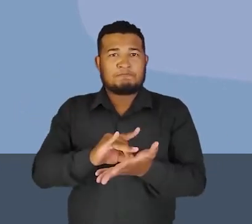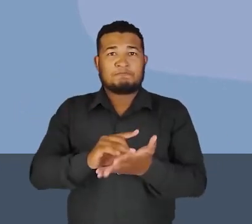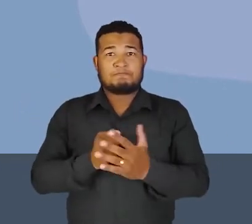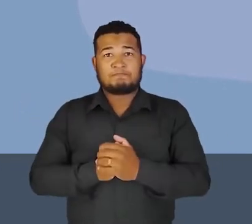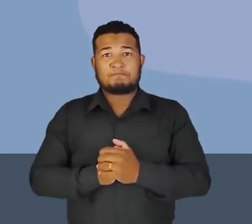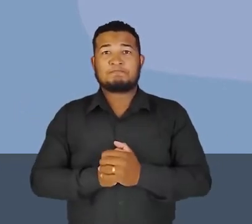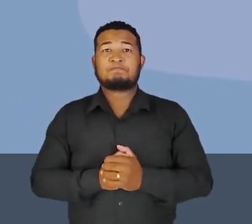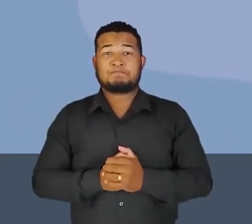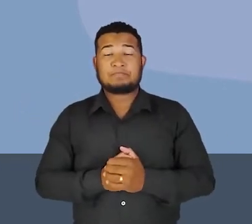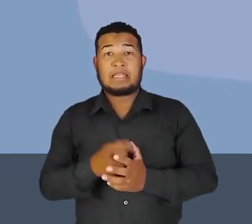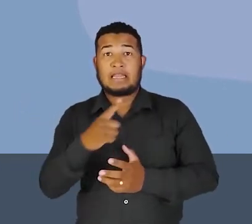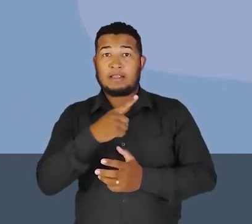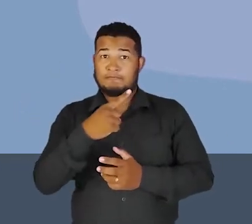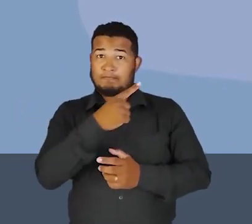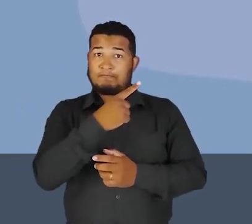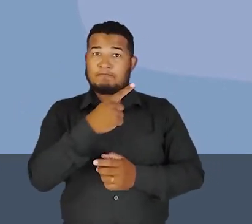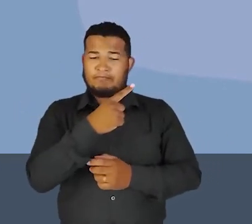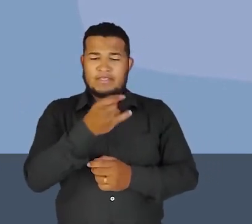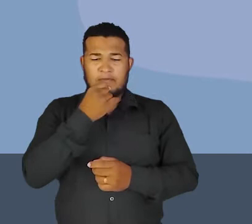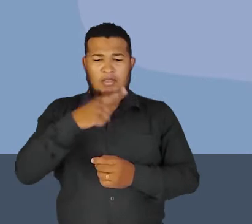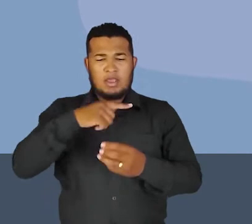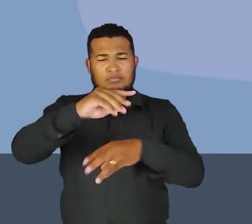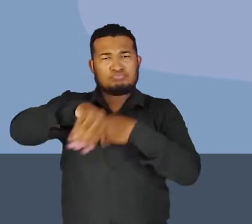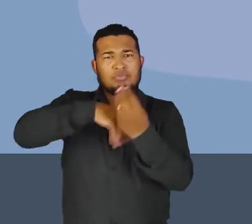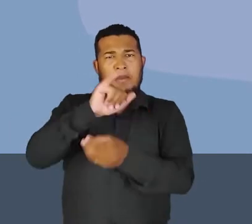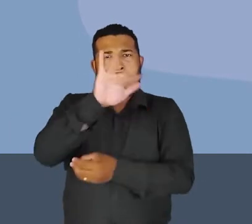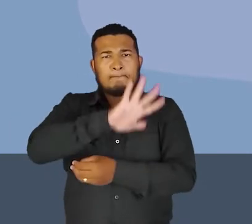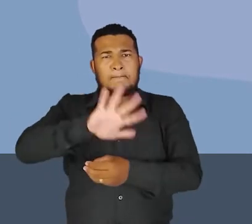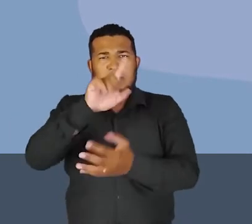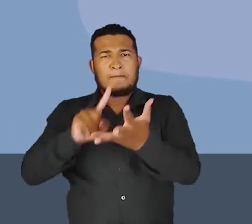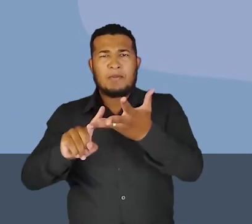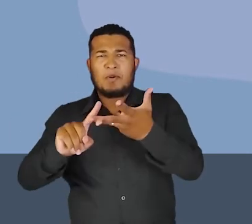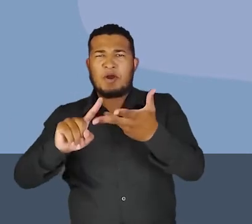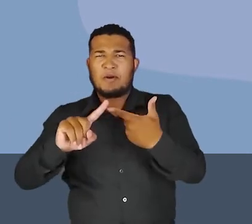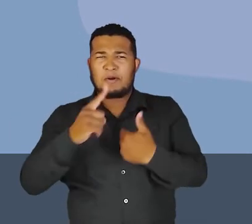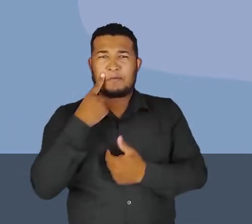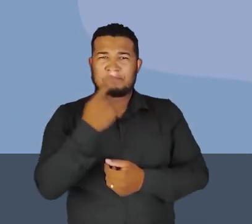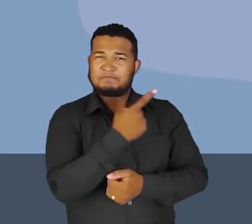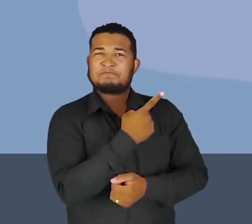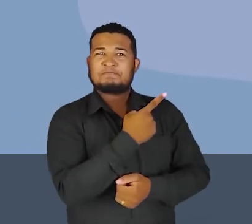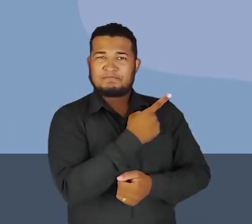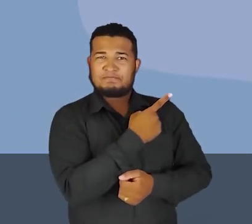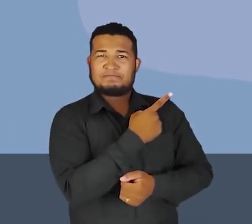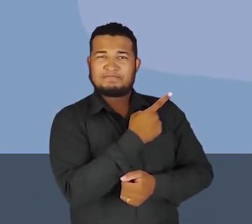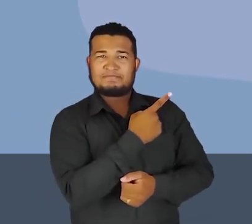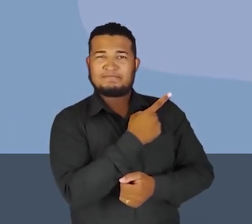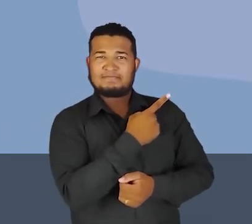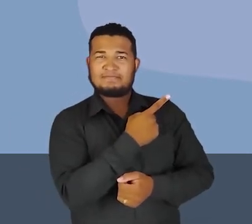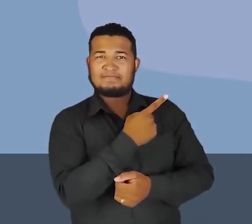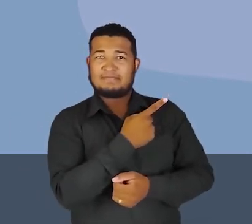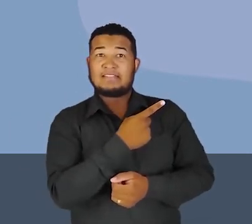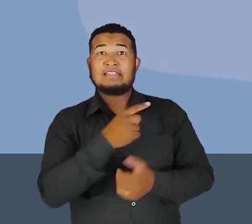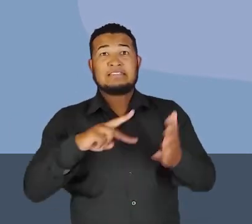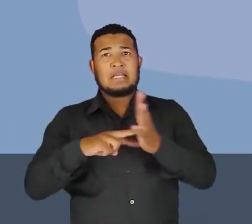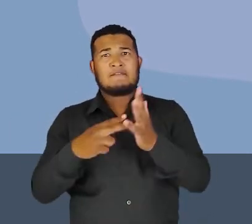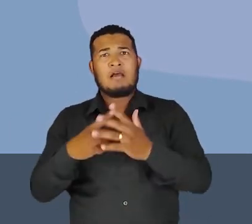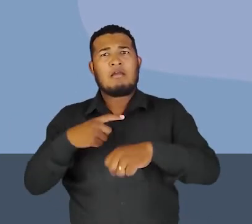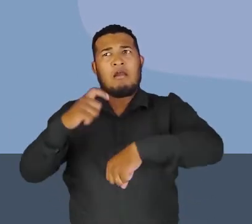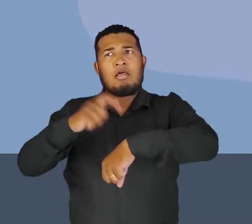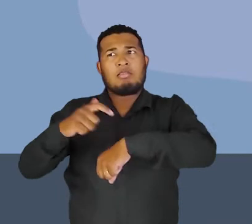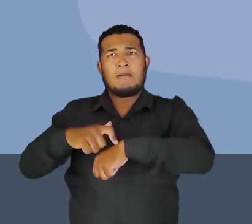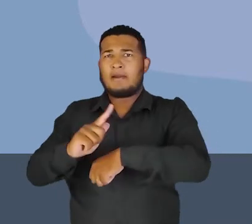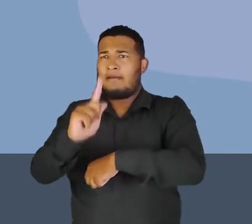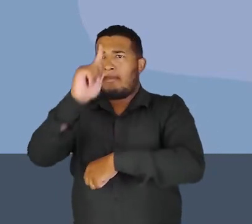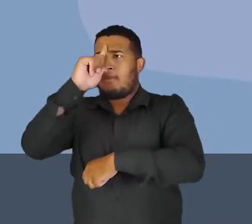contemporâneo, né? Nós temos aqui uma mistura de imagens, né, que estão misturando vários tempos, da Grécia, do